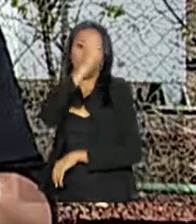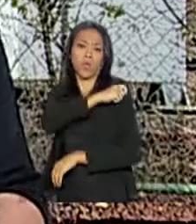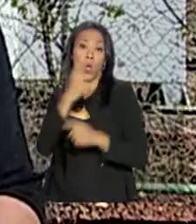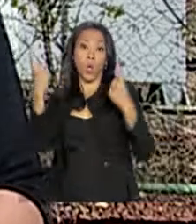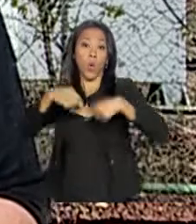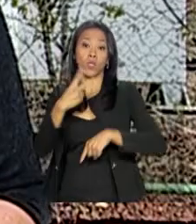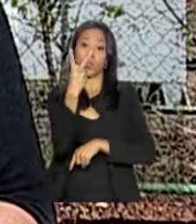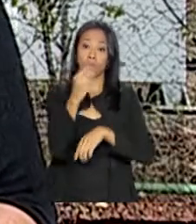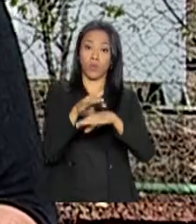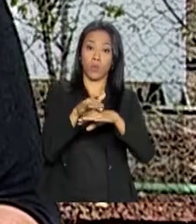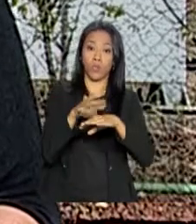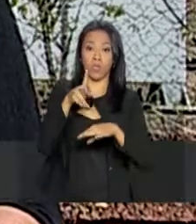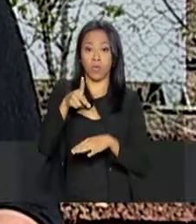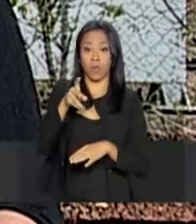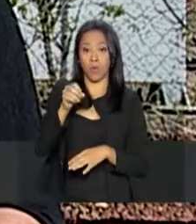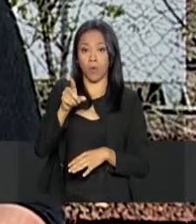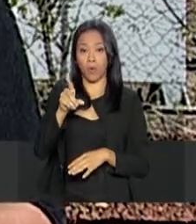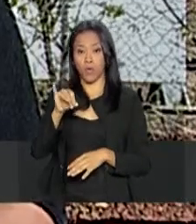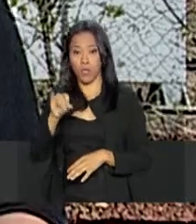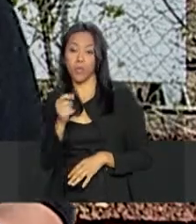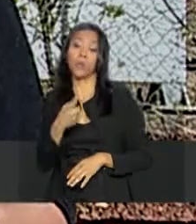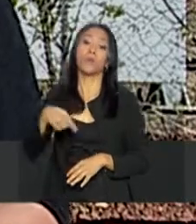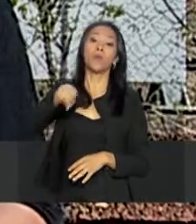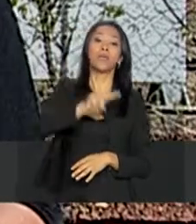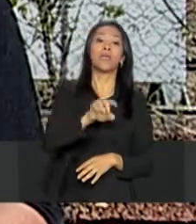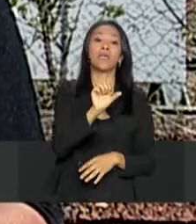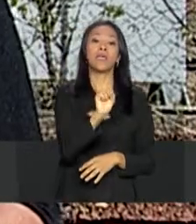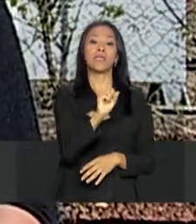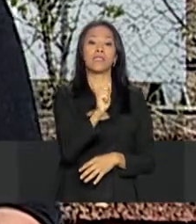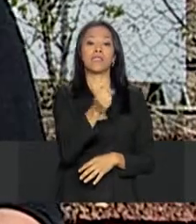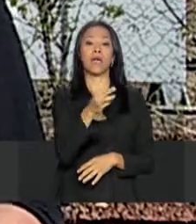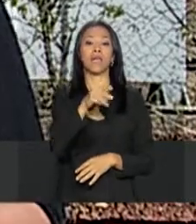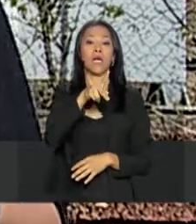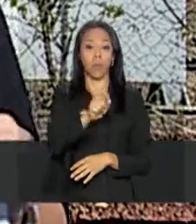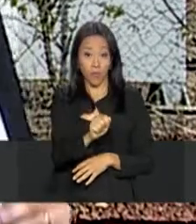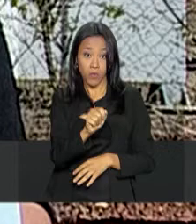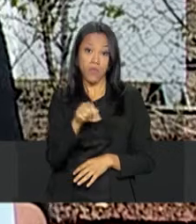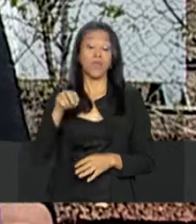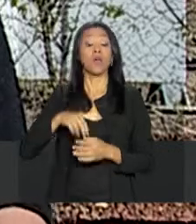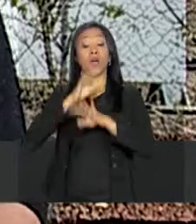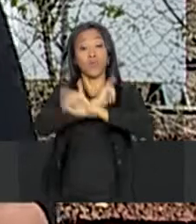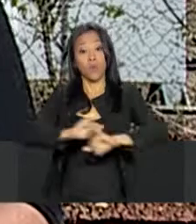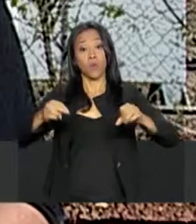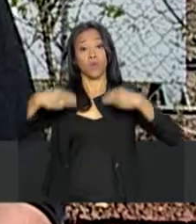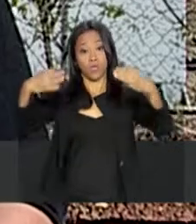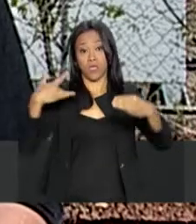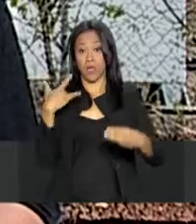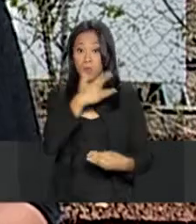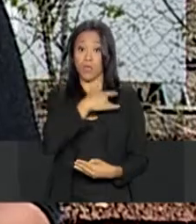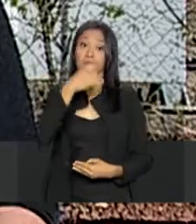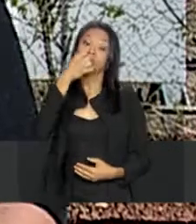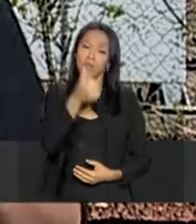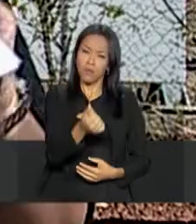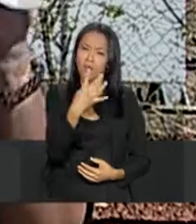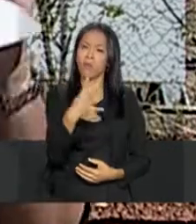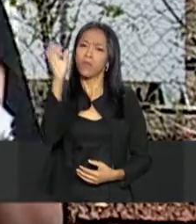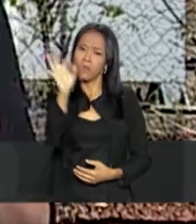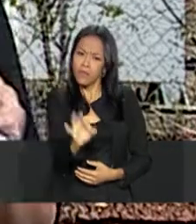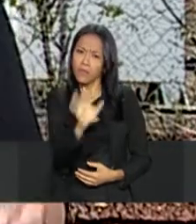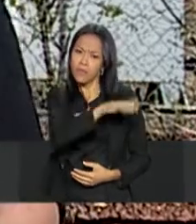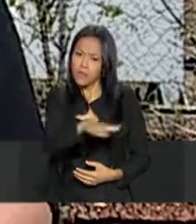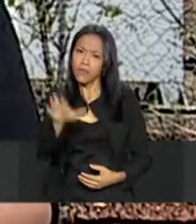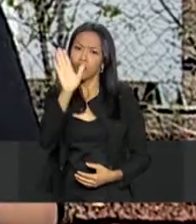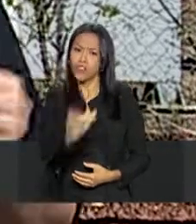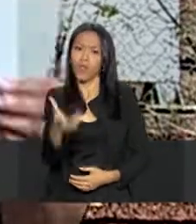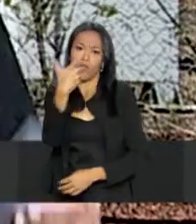eo sarampo segundo o ministério da saúde sessenta e dois por cento das crianças do público alvo foram vacinados no brasil elas os